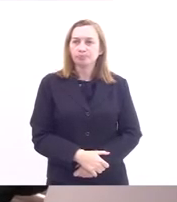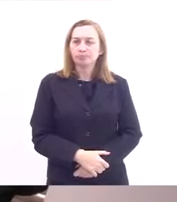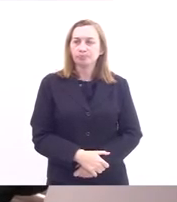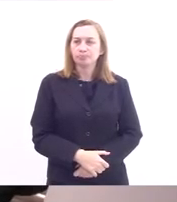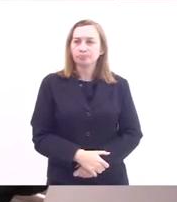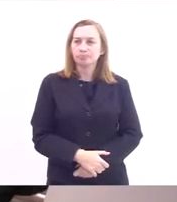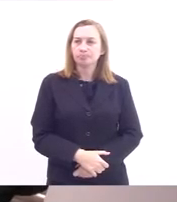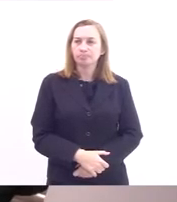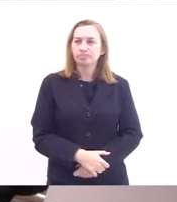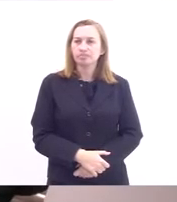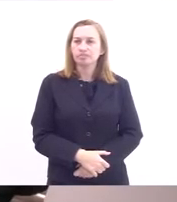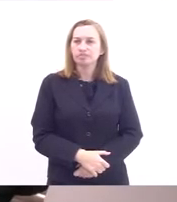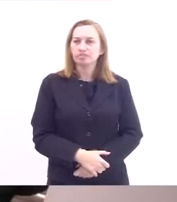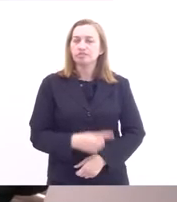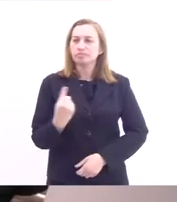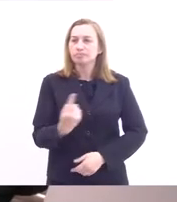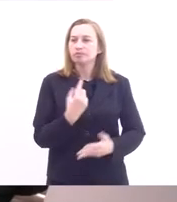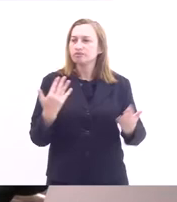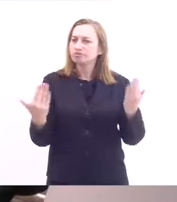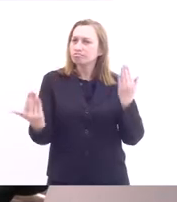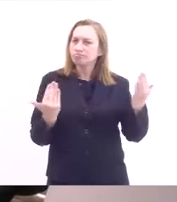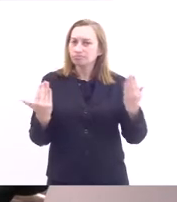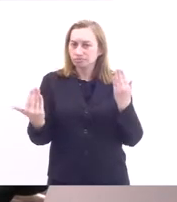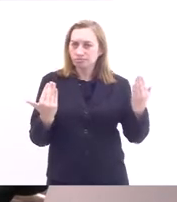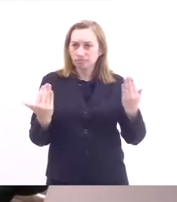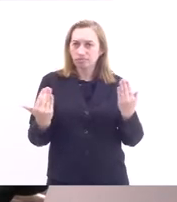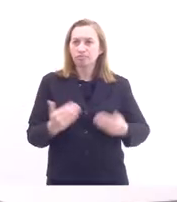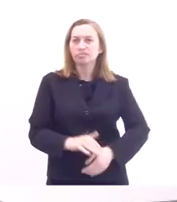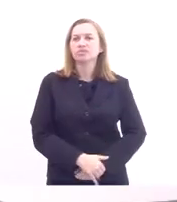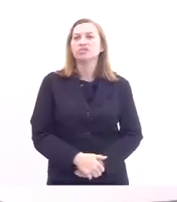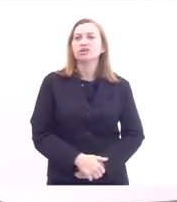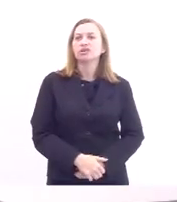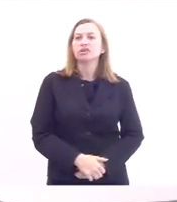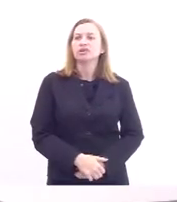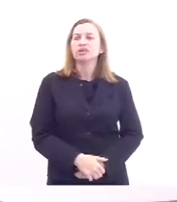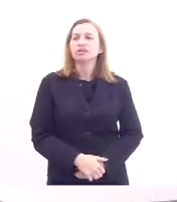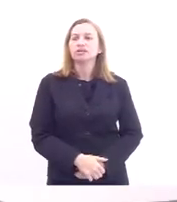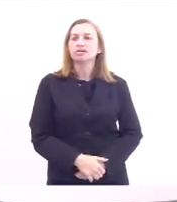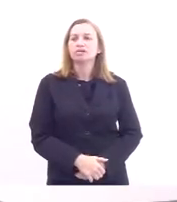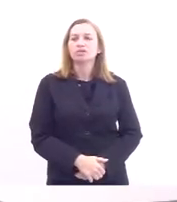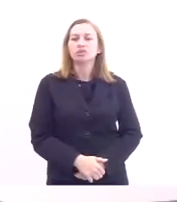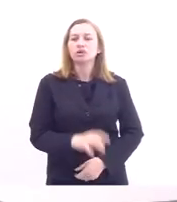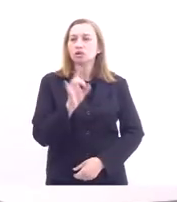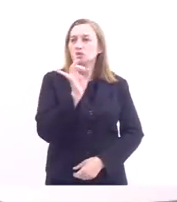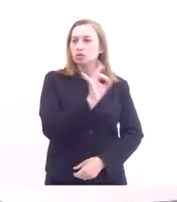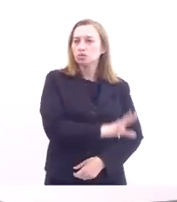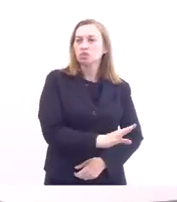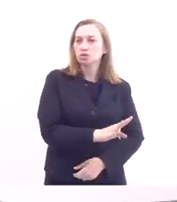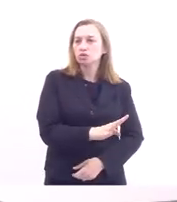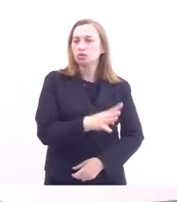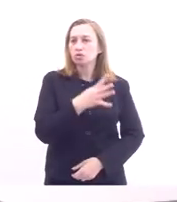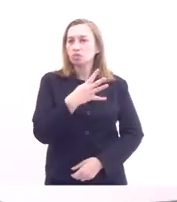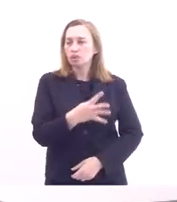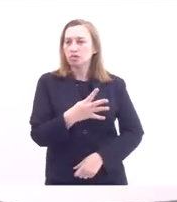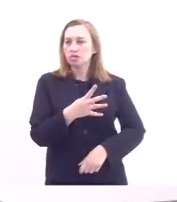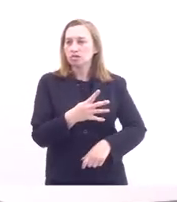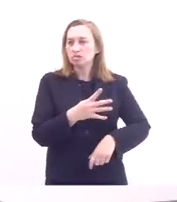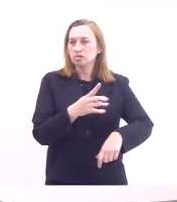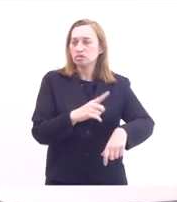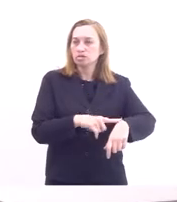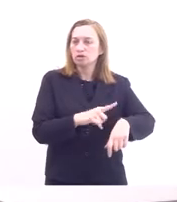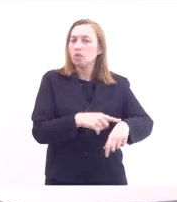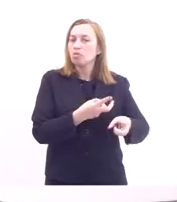Quando a gente compara a receita dos últimos quadrimestres, né, a